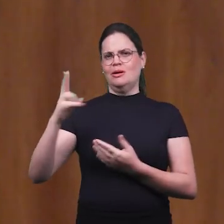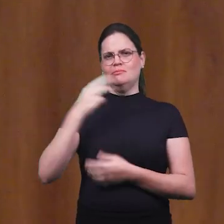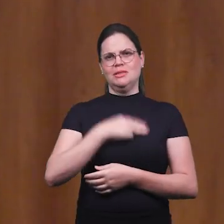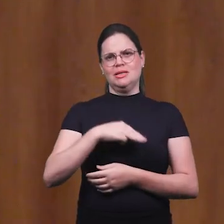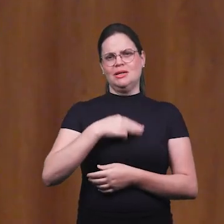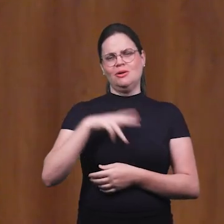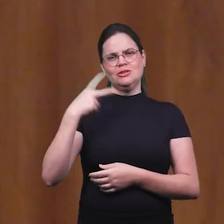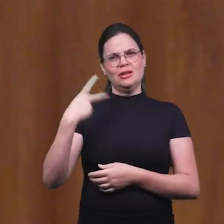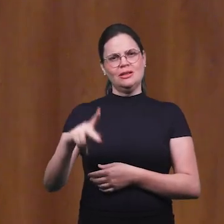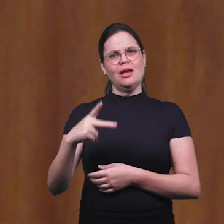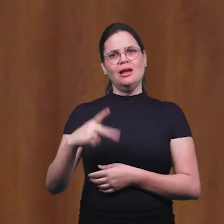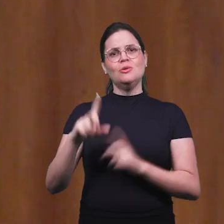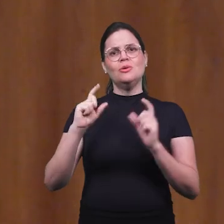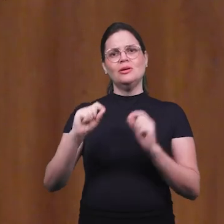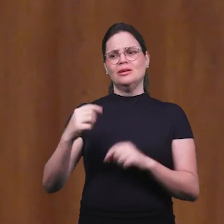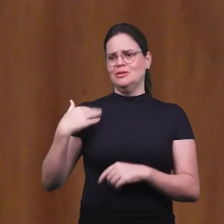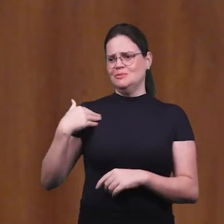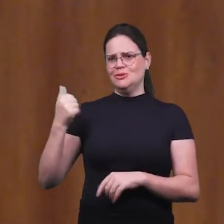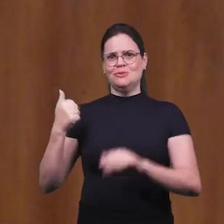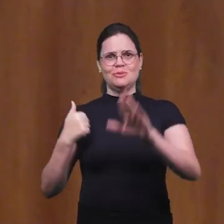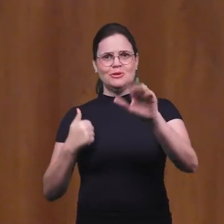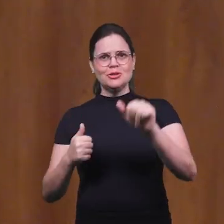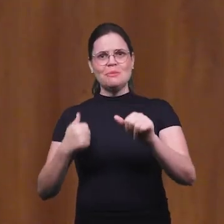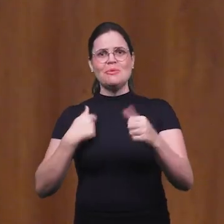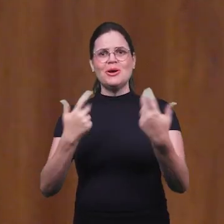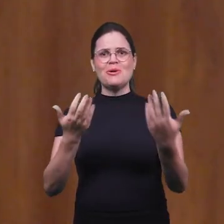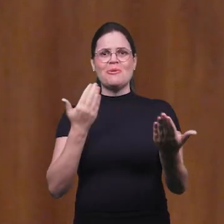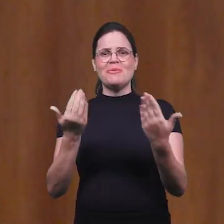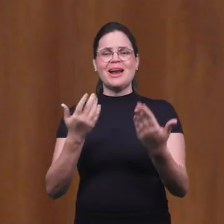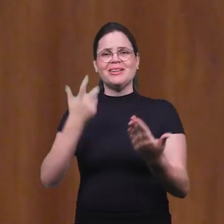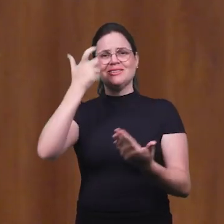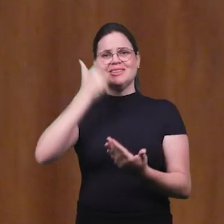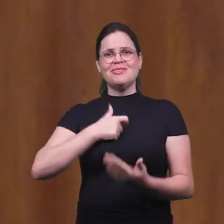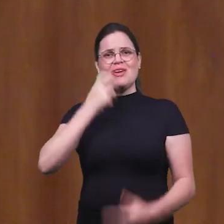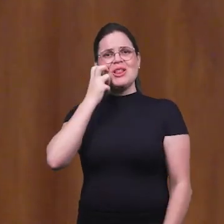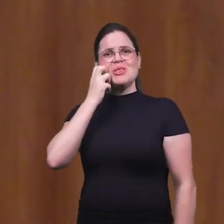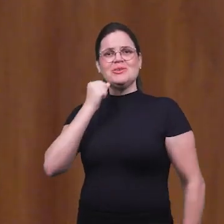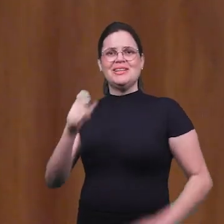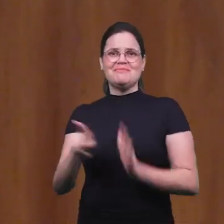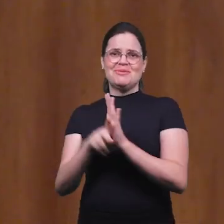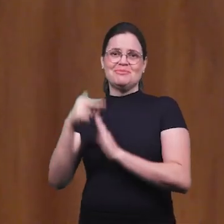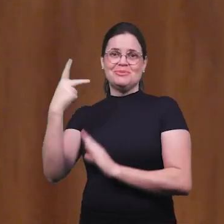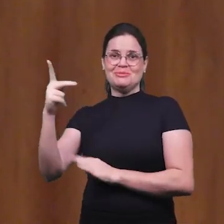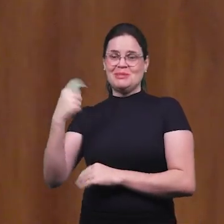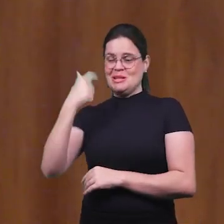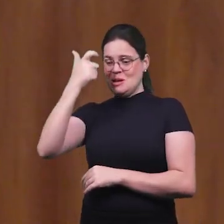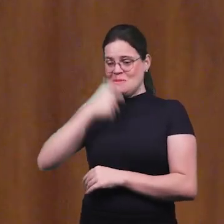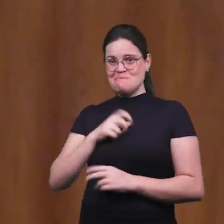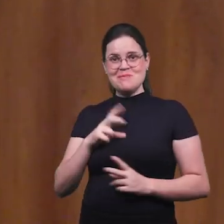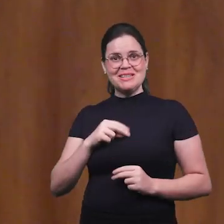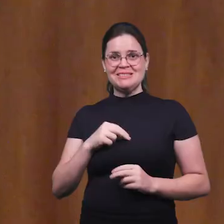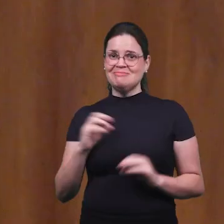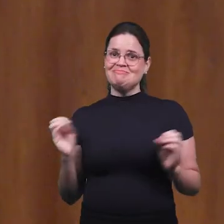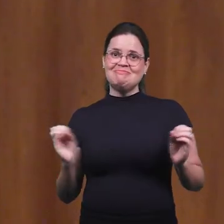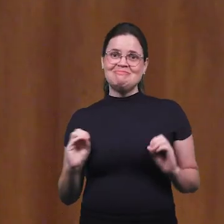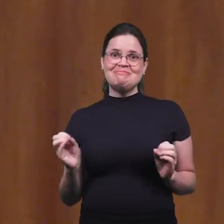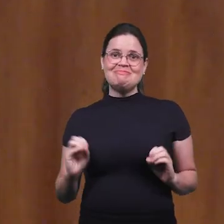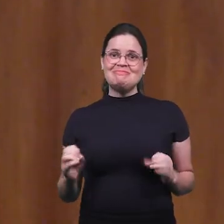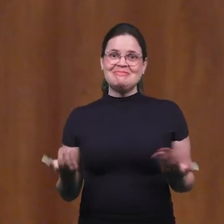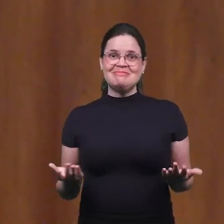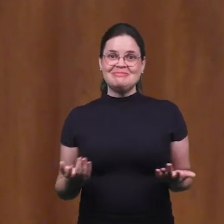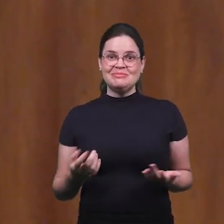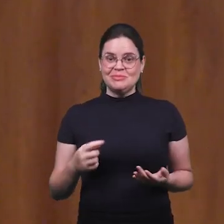adotou. Então, nós, como foi falado aqui, diversas oportunidades que nós não merecíamos, que não